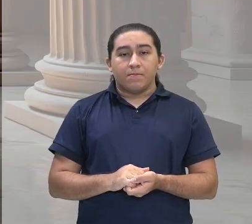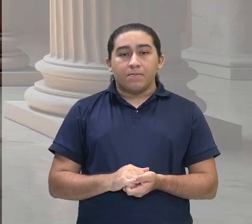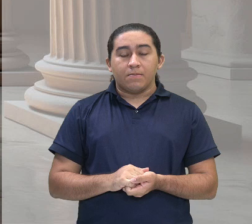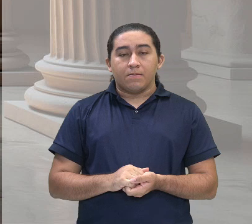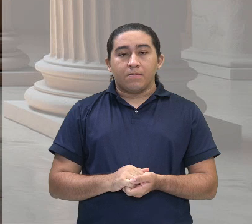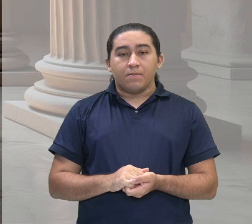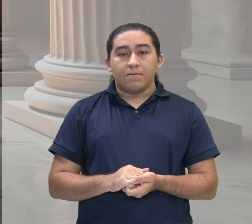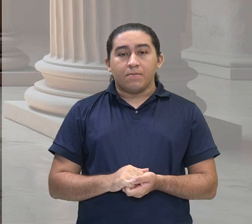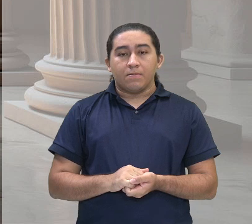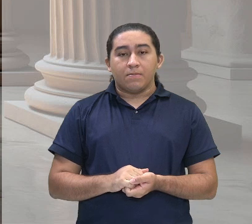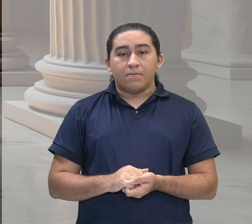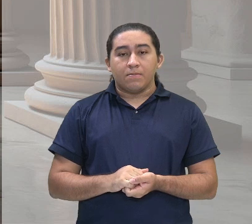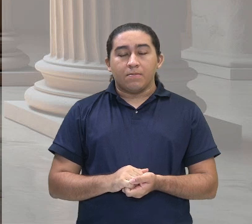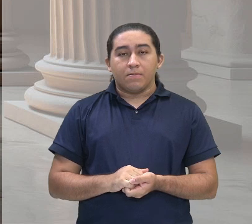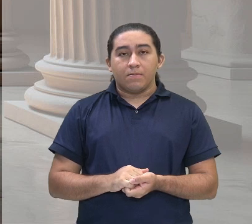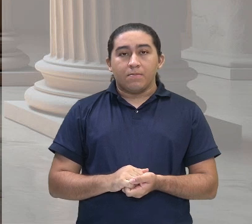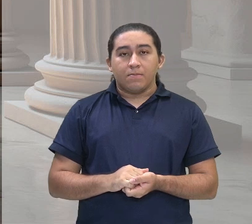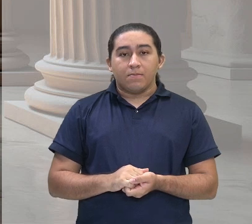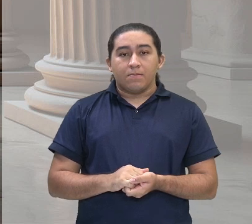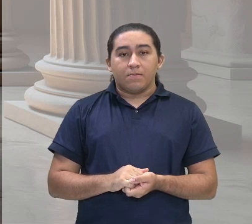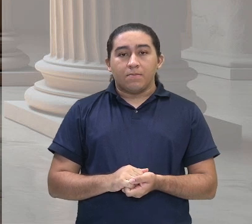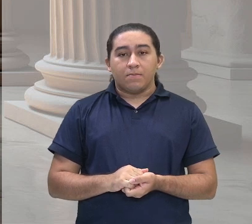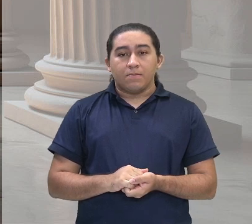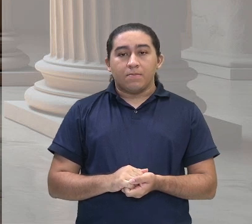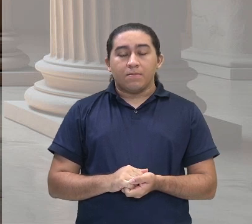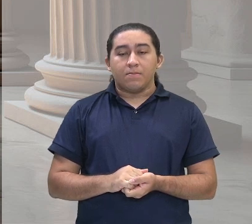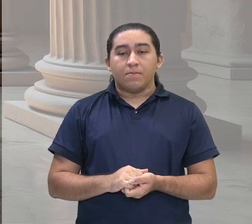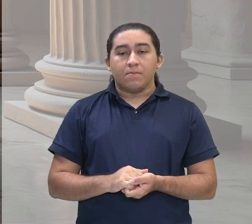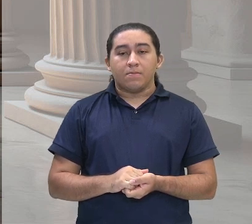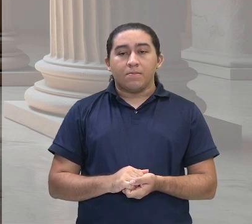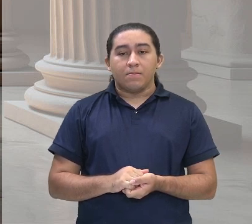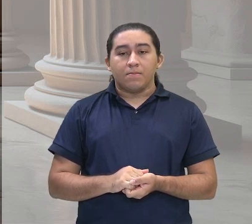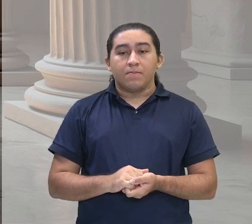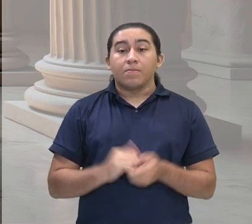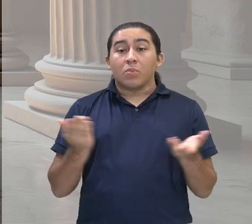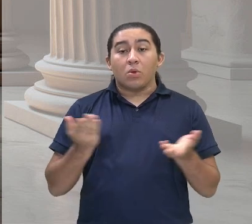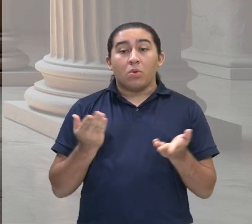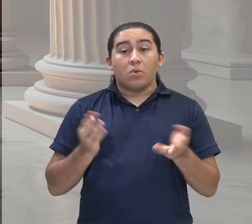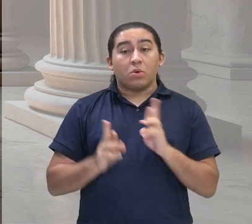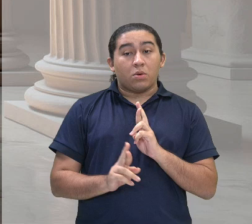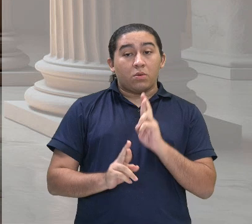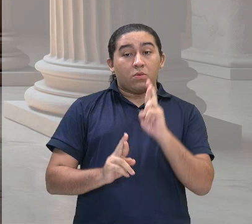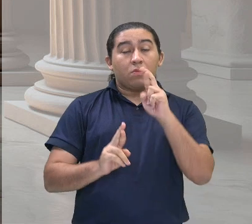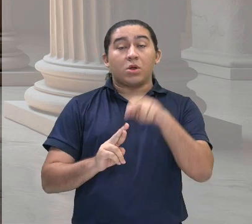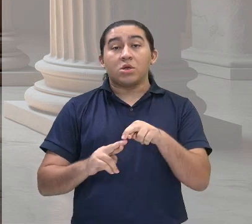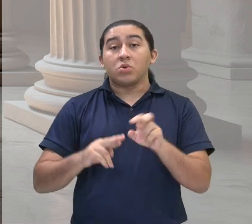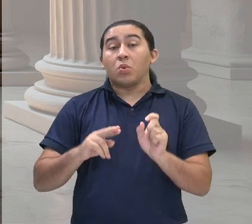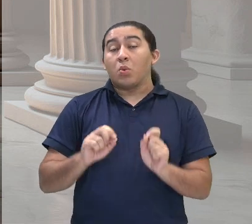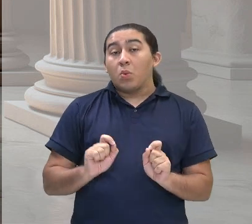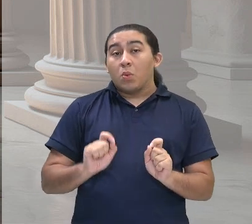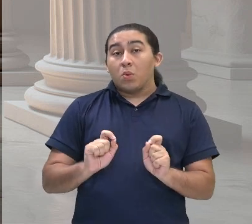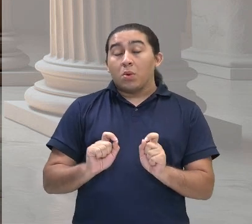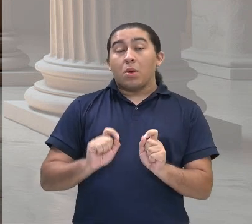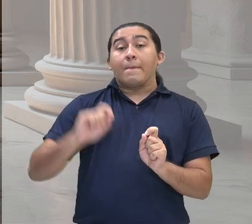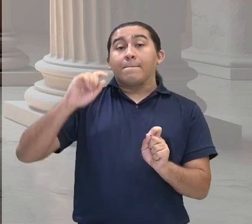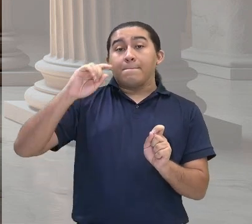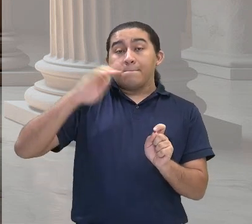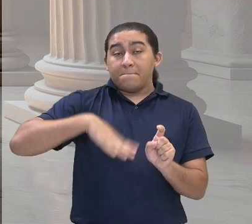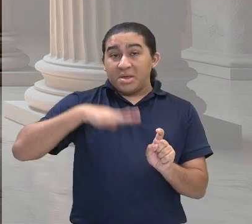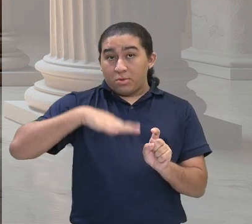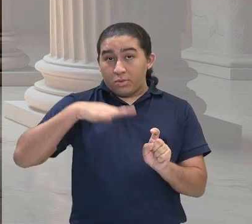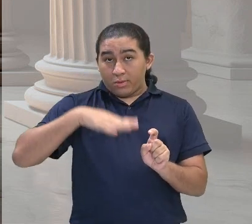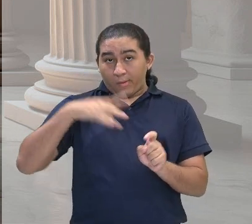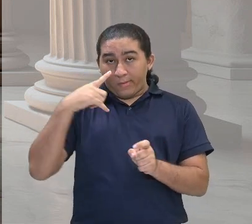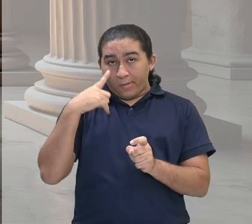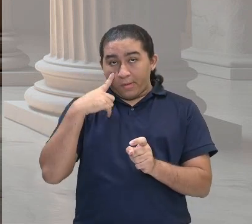Vamos lá. Falando agora dos mitos, olha só aqui aonde eu estou. Eu estou aqui num templo